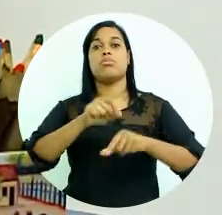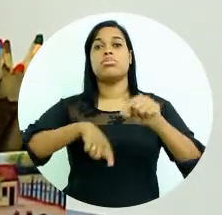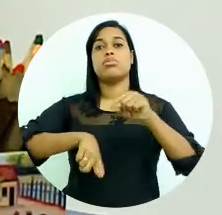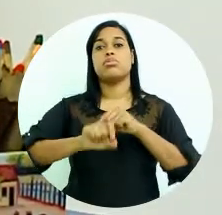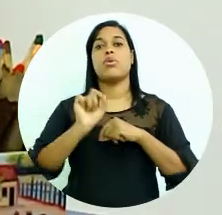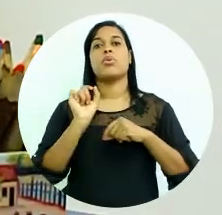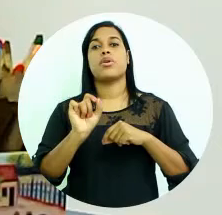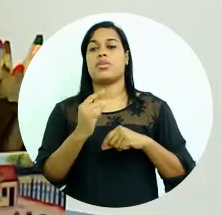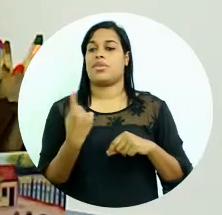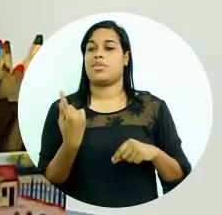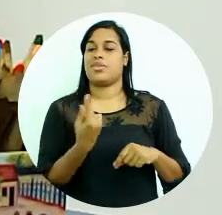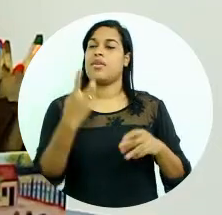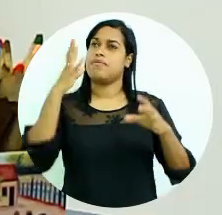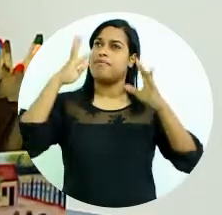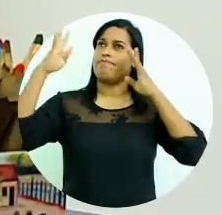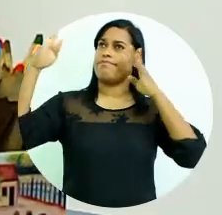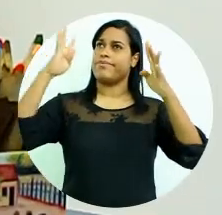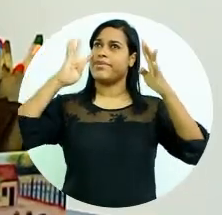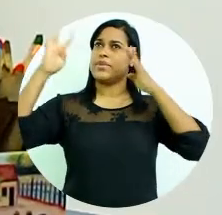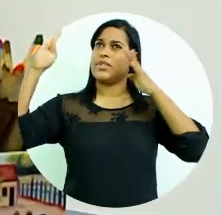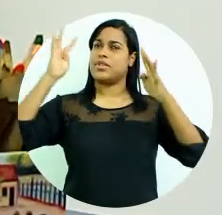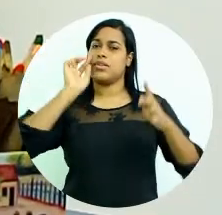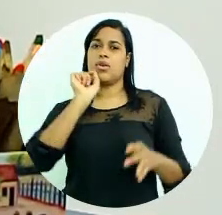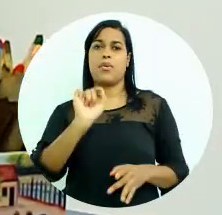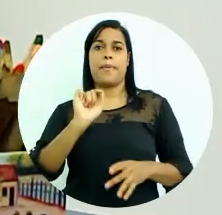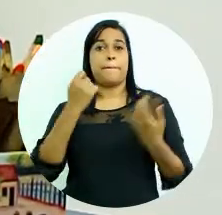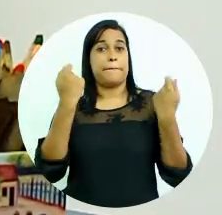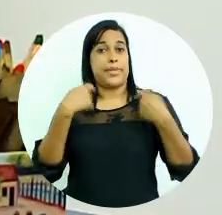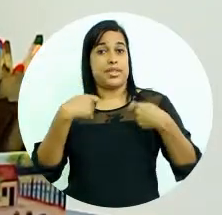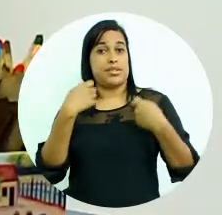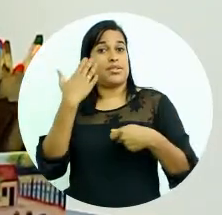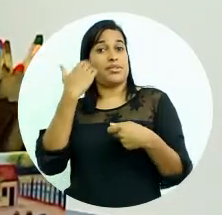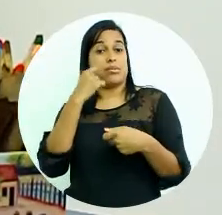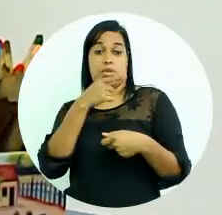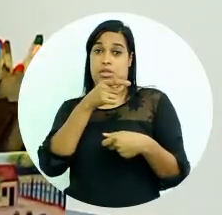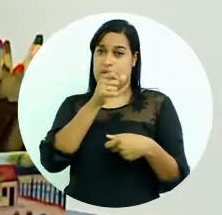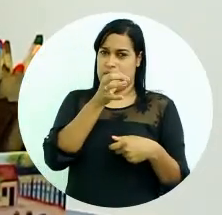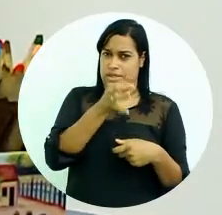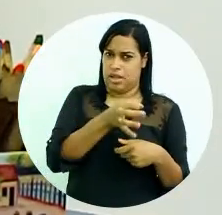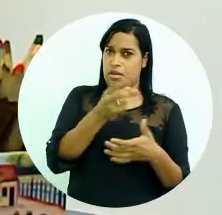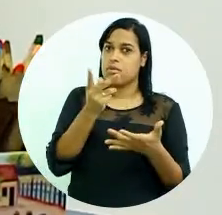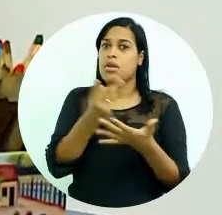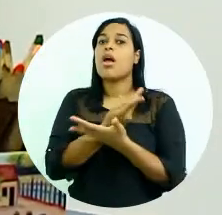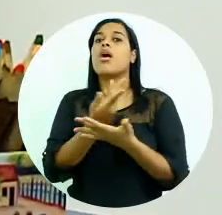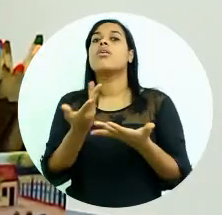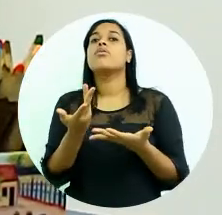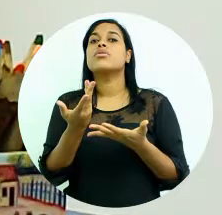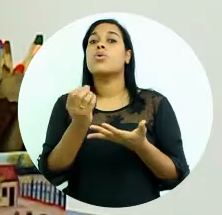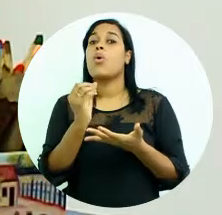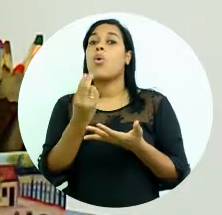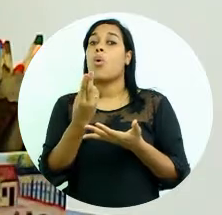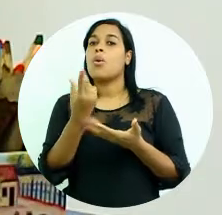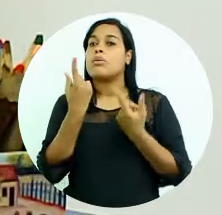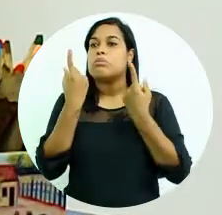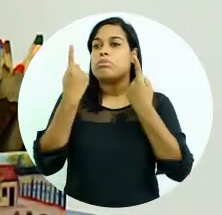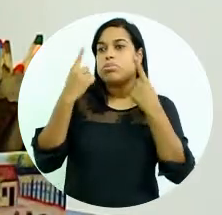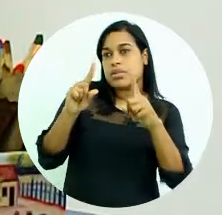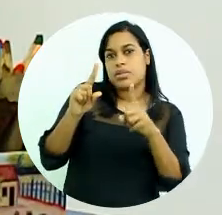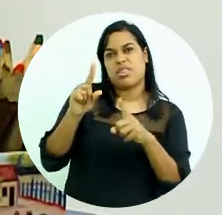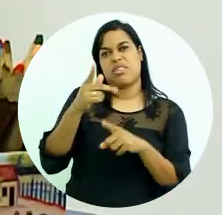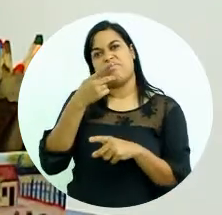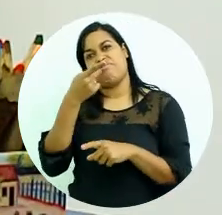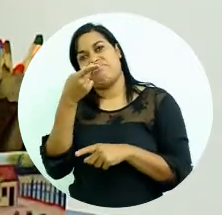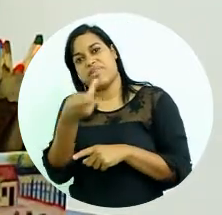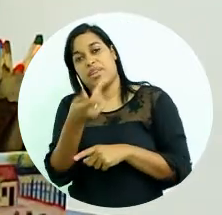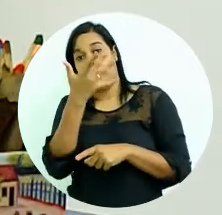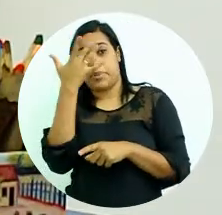a decisão que o indivíduo faz, a reflexão que o indivíduo faz para saber se isso é certo ou errado, ou de julgar